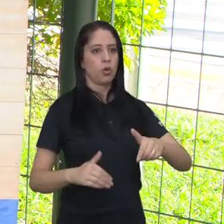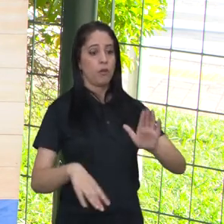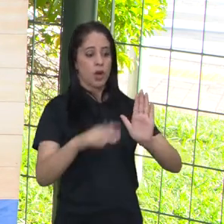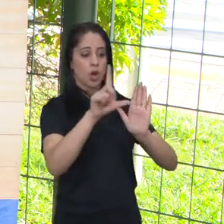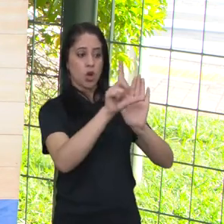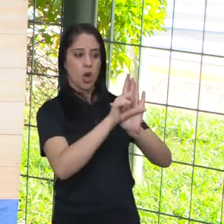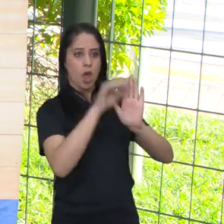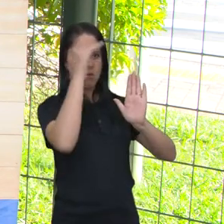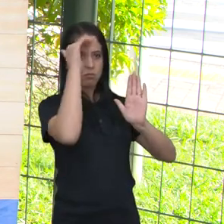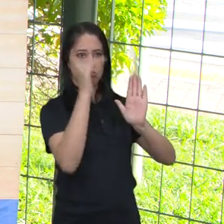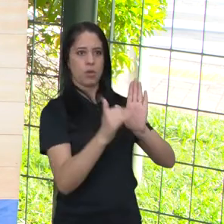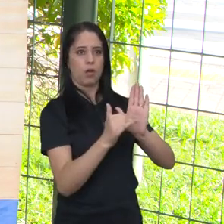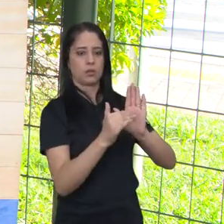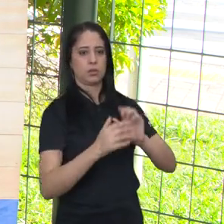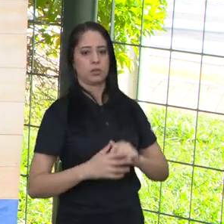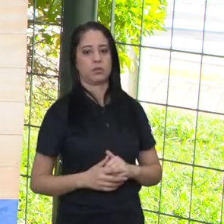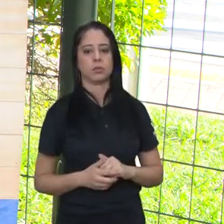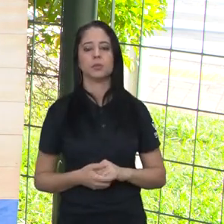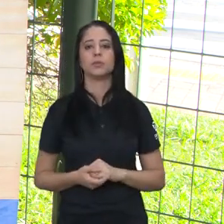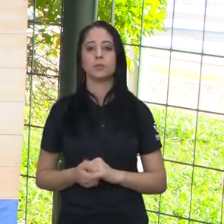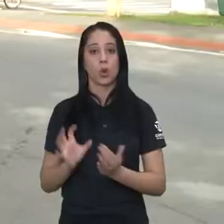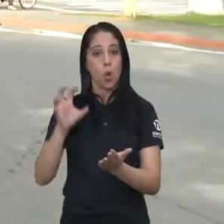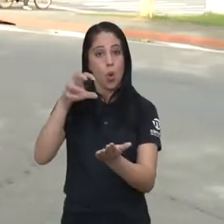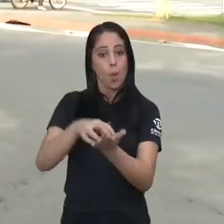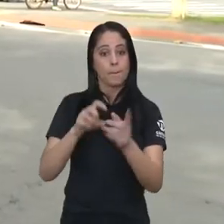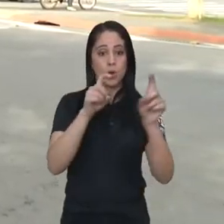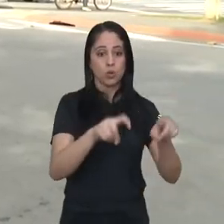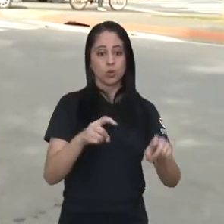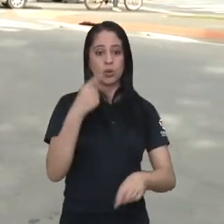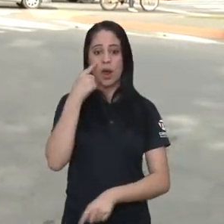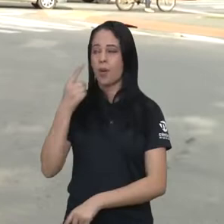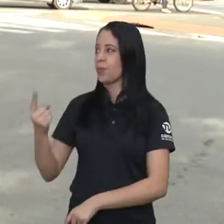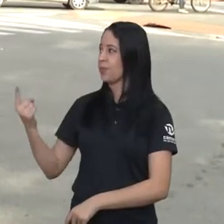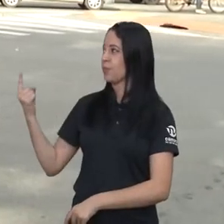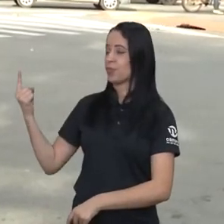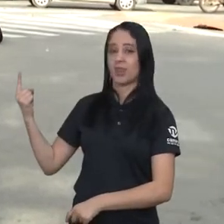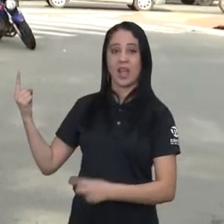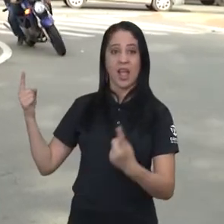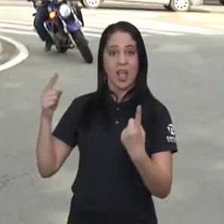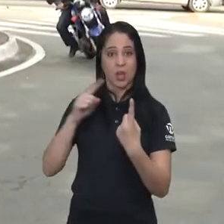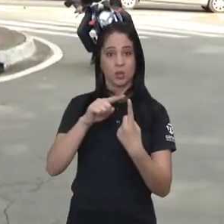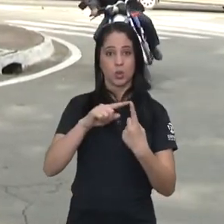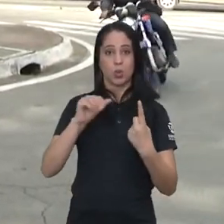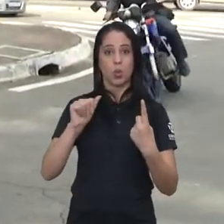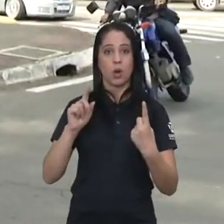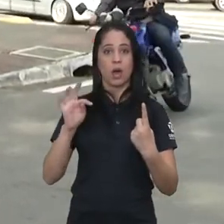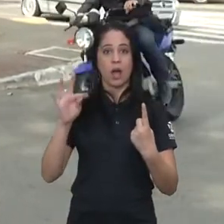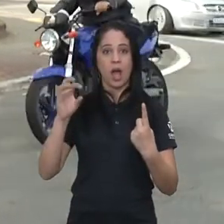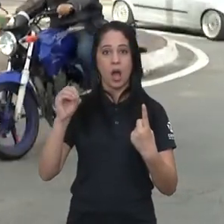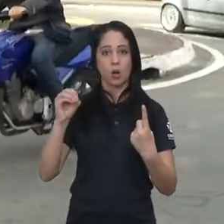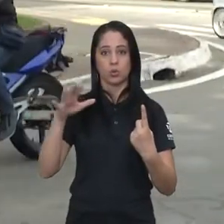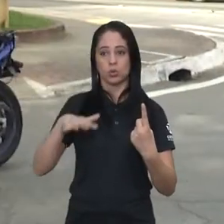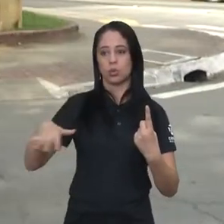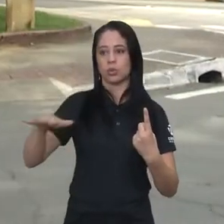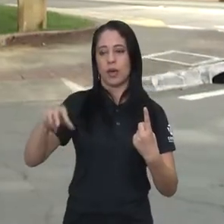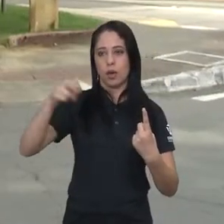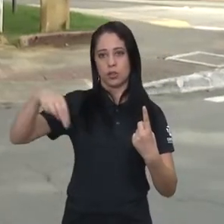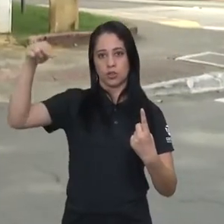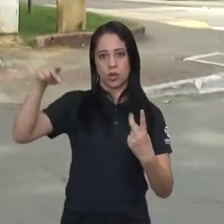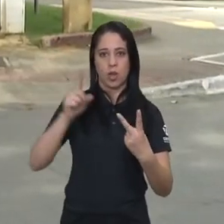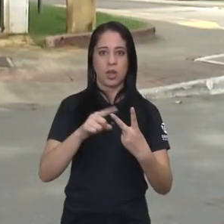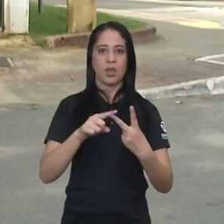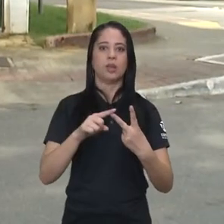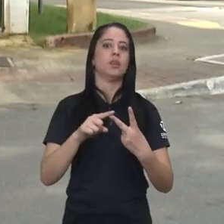dentro das leis para quem mais precisa o ponto Rural possui duas unidades uma no Alto da Ponte na região